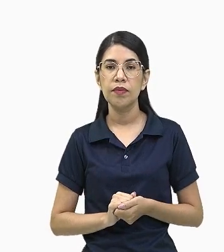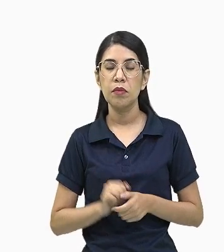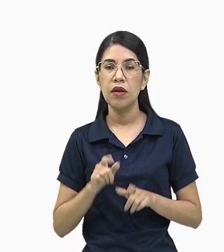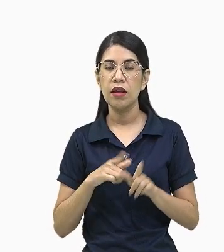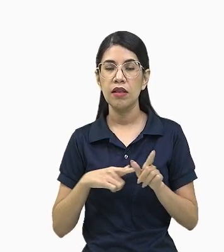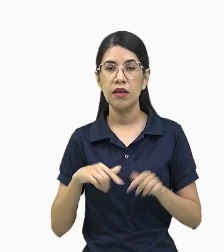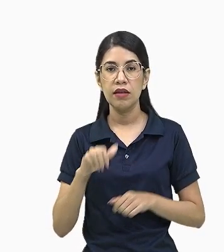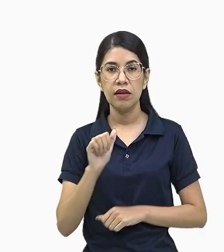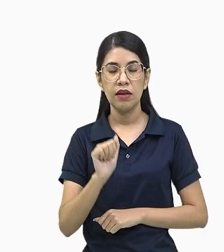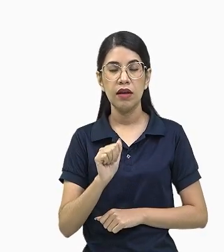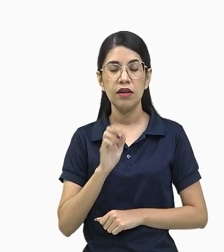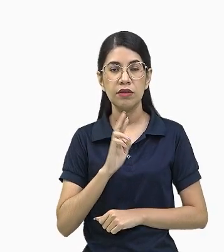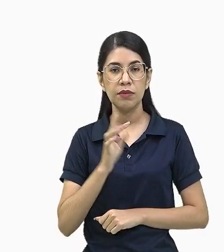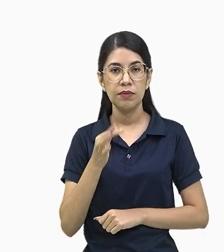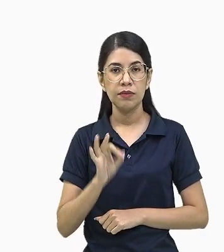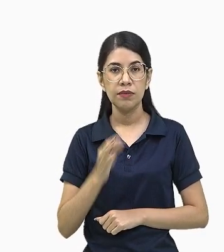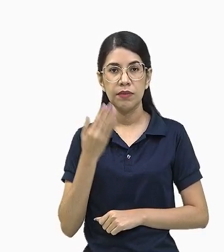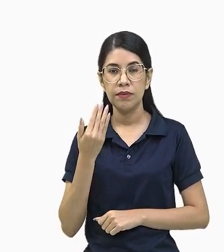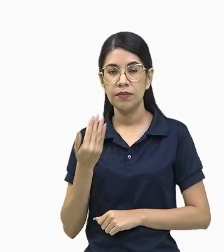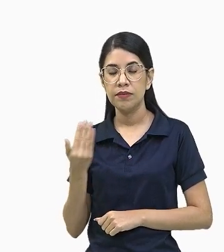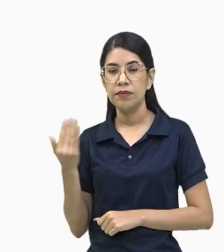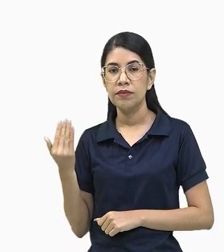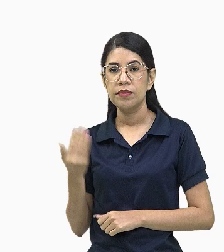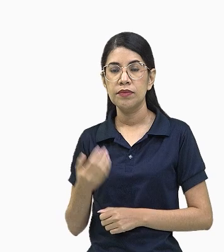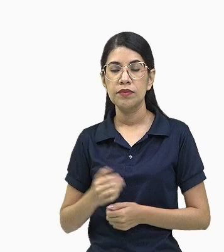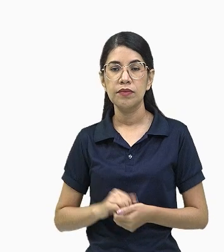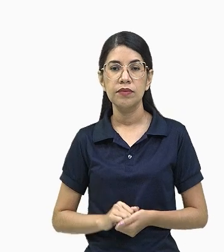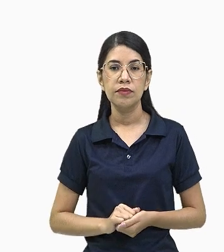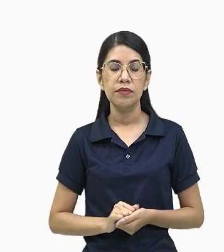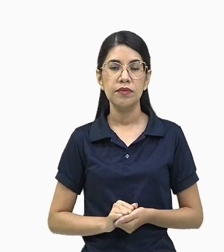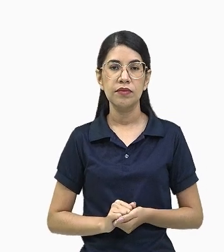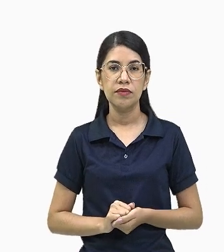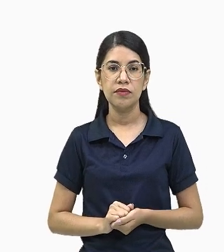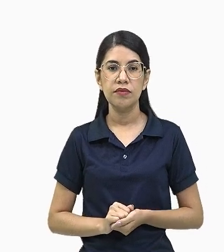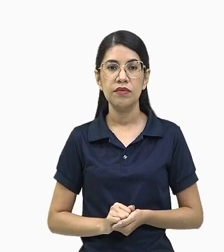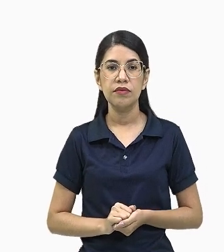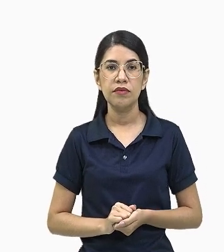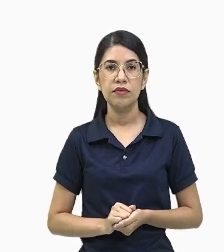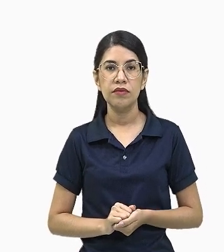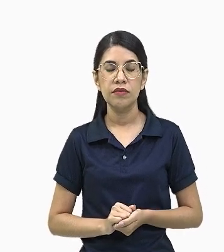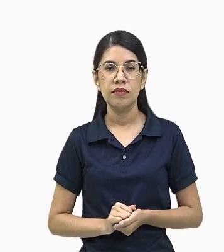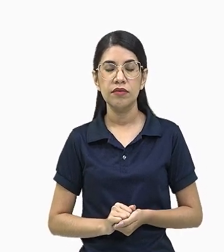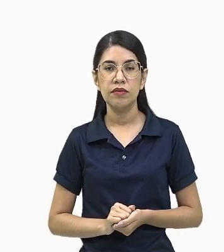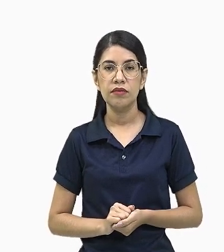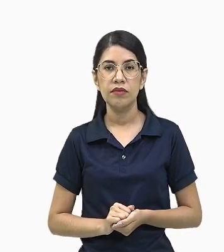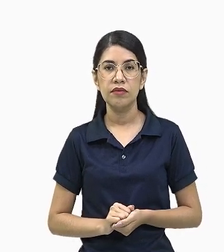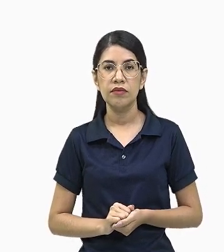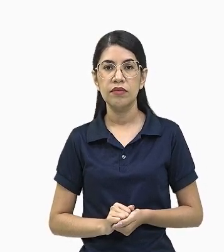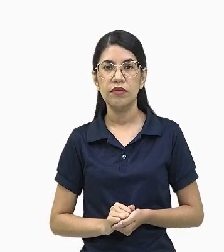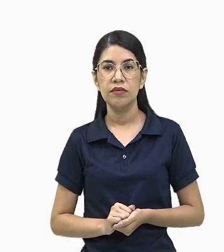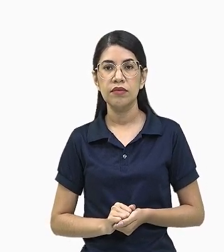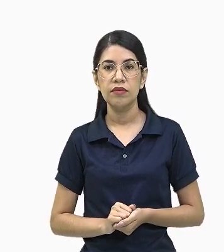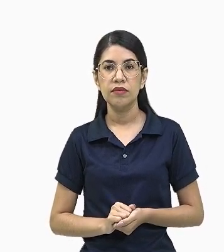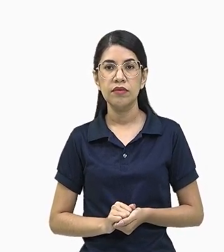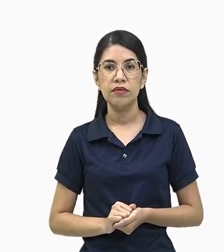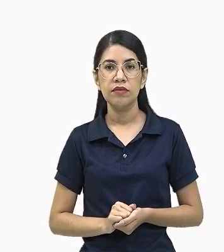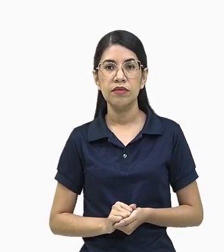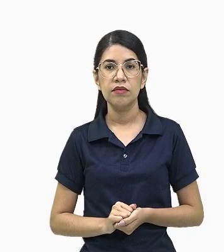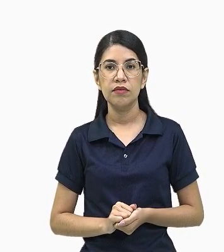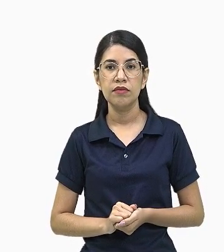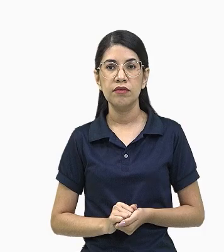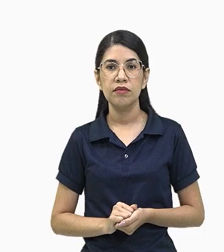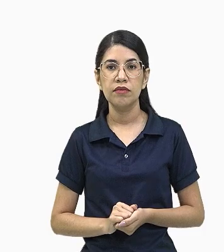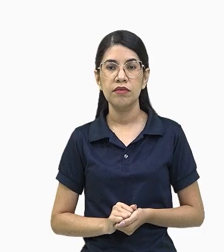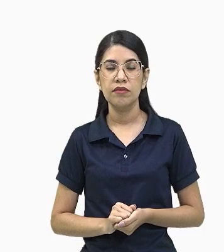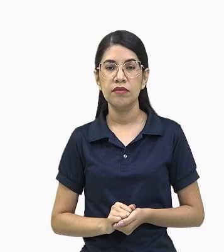I was cooking dinner while my brother was washing the dishes. Veja, o